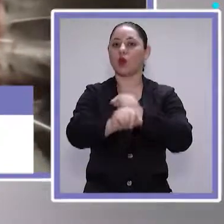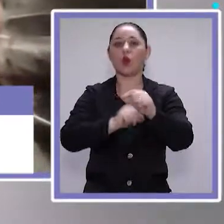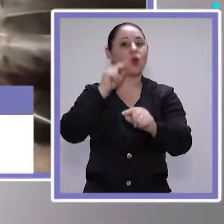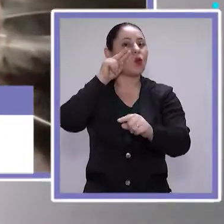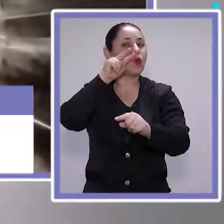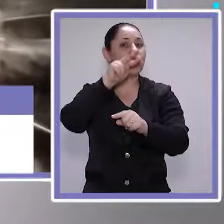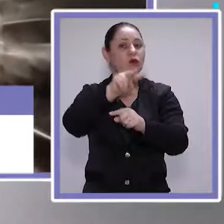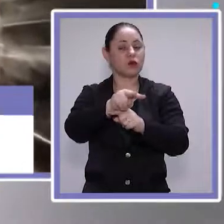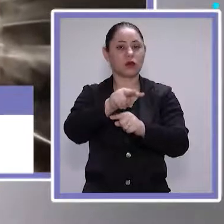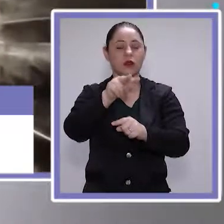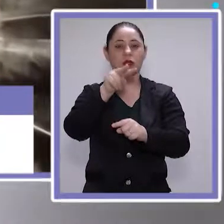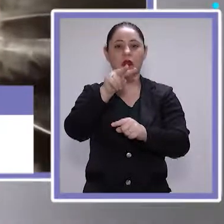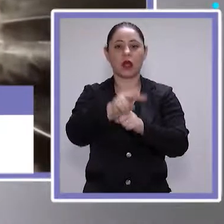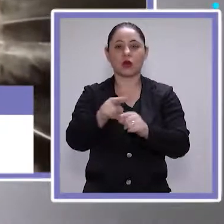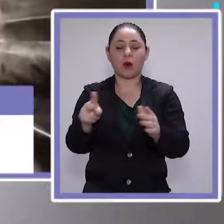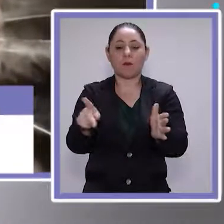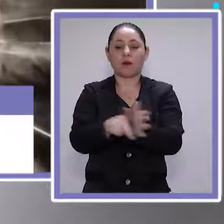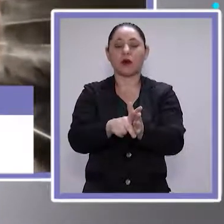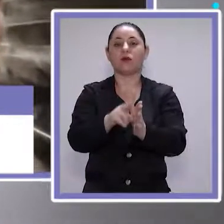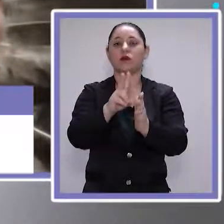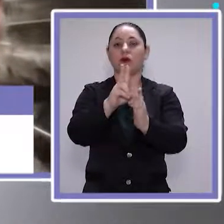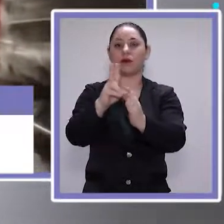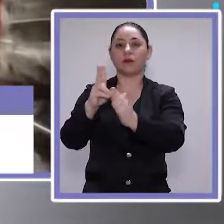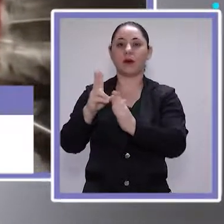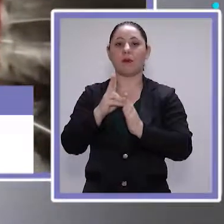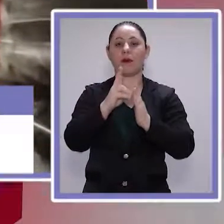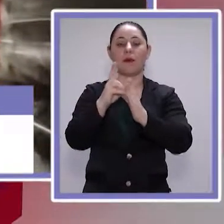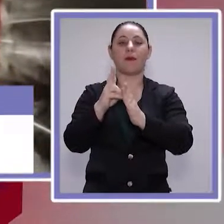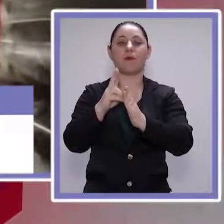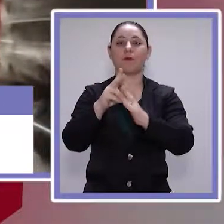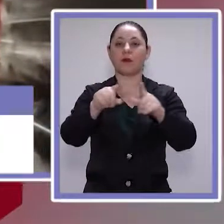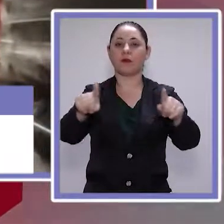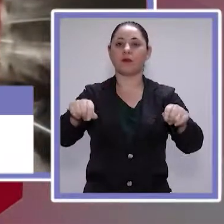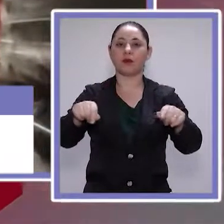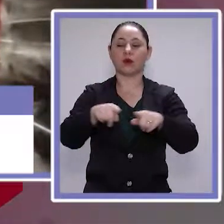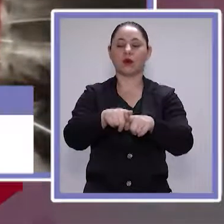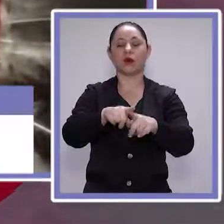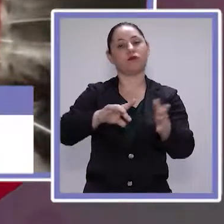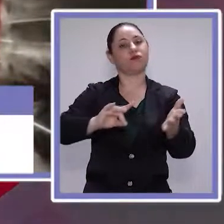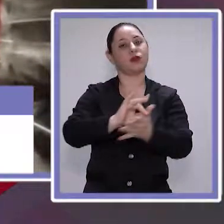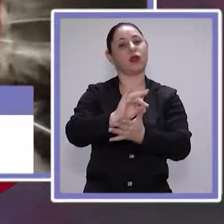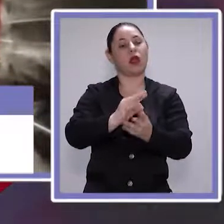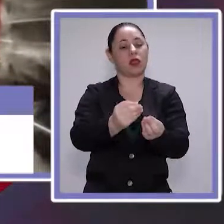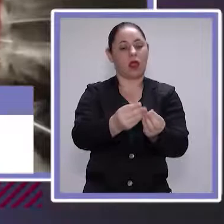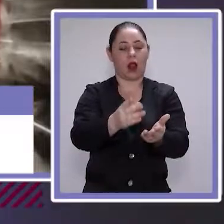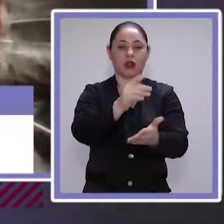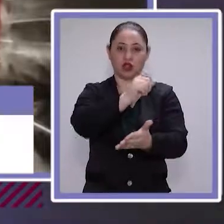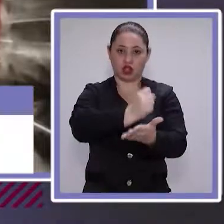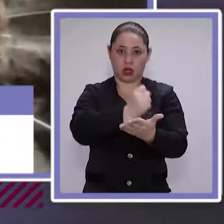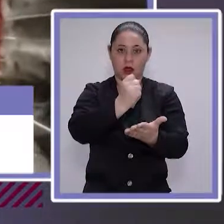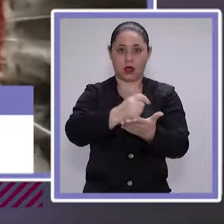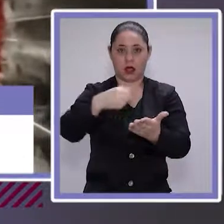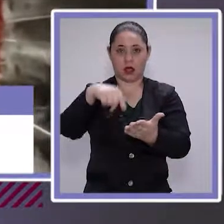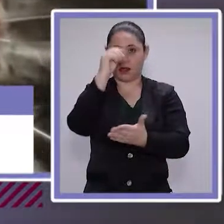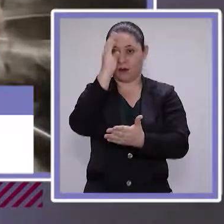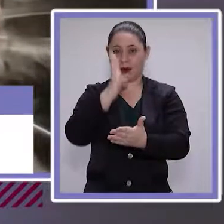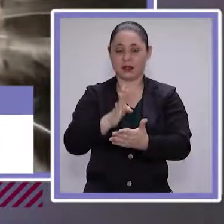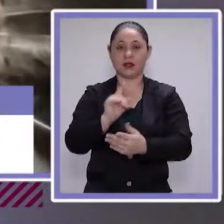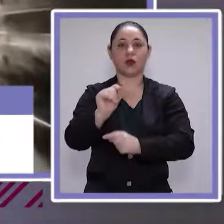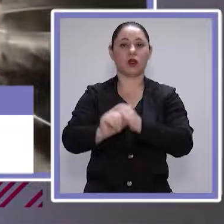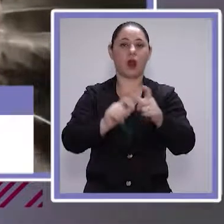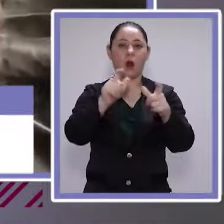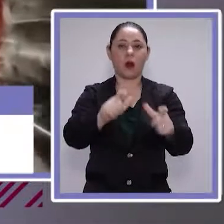posse e estão em reservas indígenas ou terras indígenas homologadas ou não. Principalmente no